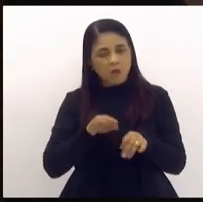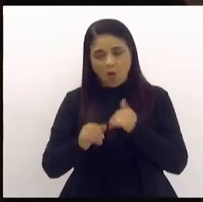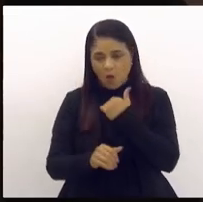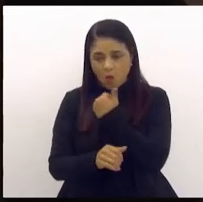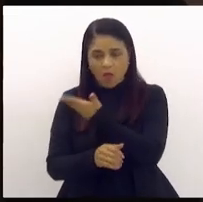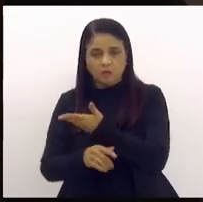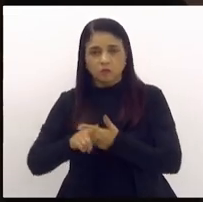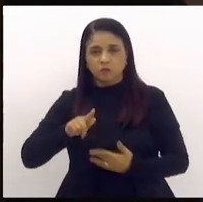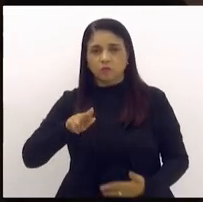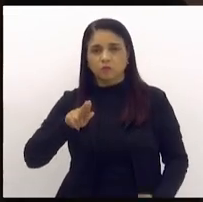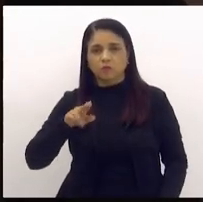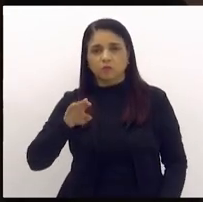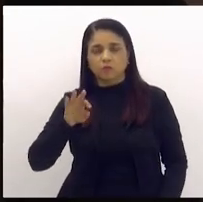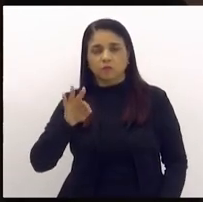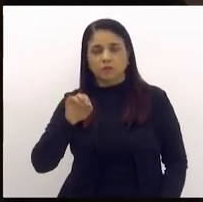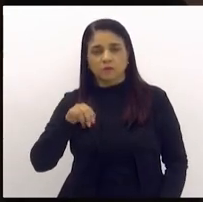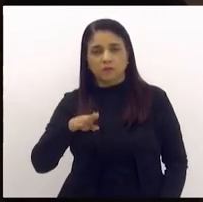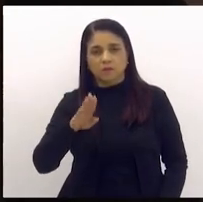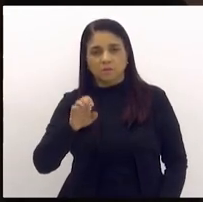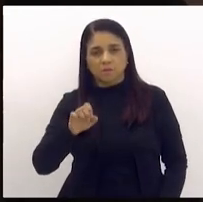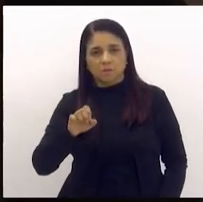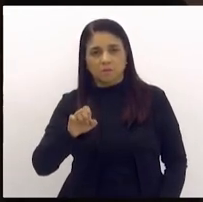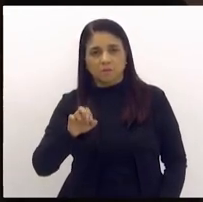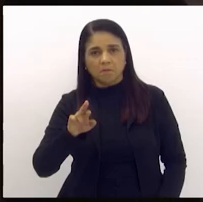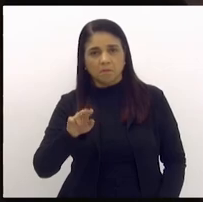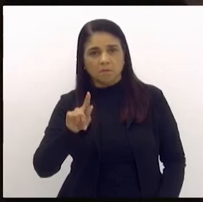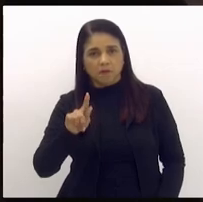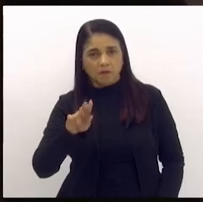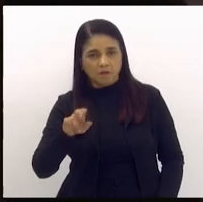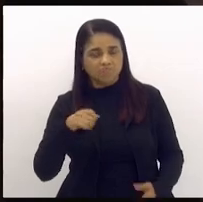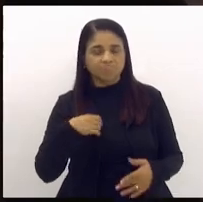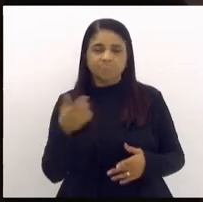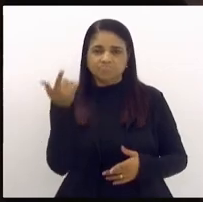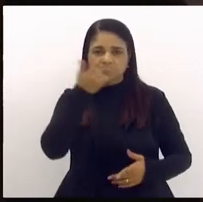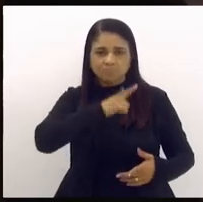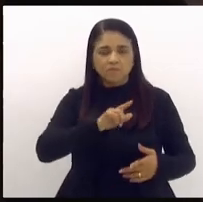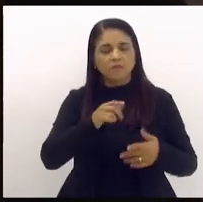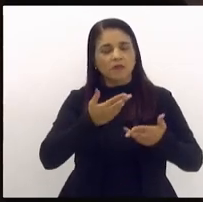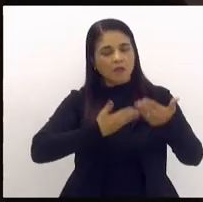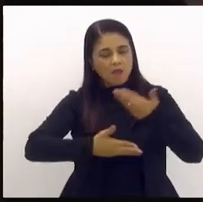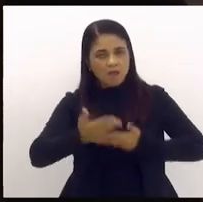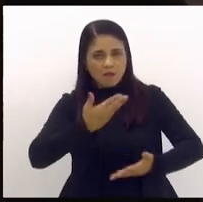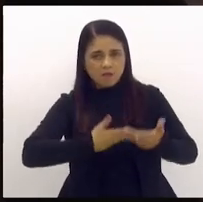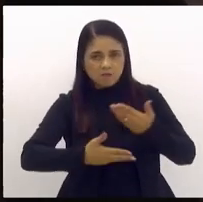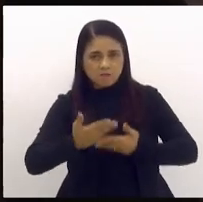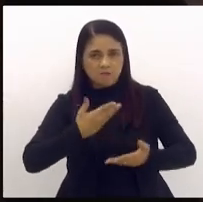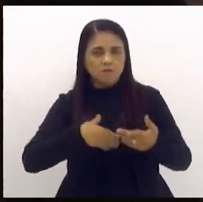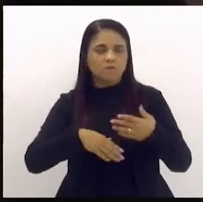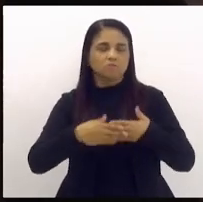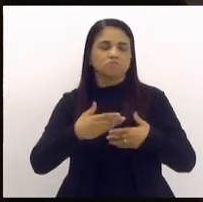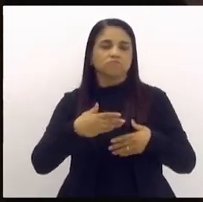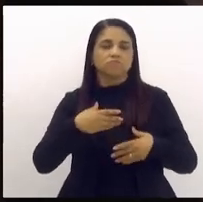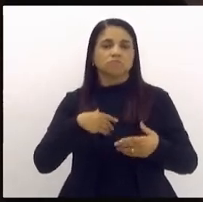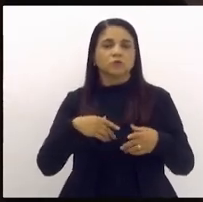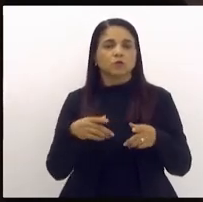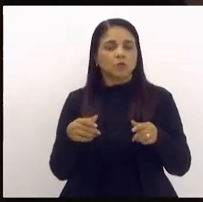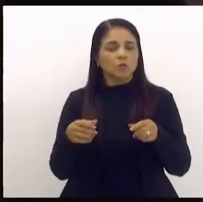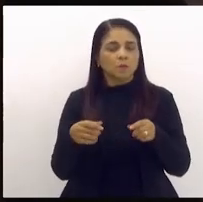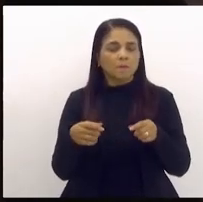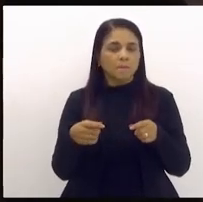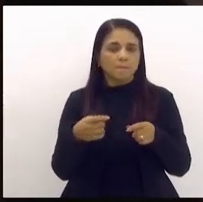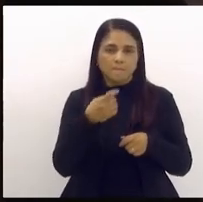Gutenberg, vai ganhar o governo do Estado nesse relacionamento tão próximo da Assembleia com o Poder Executivo.